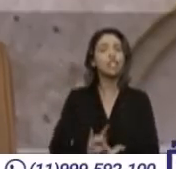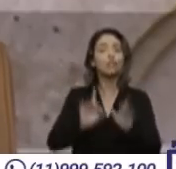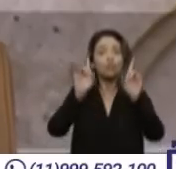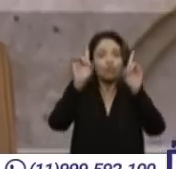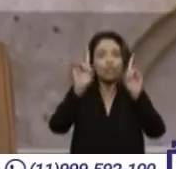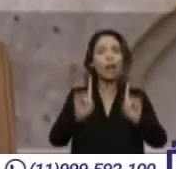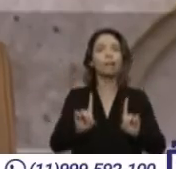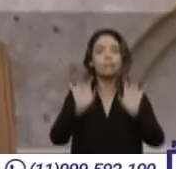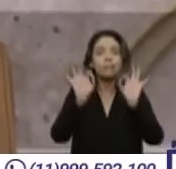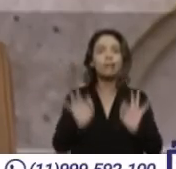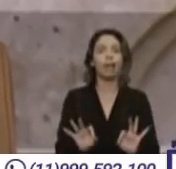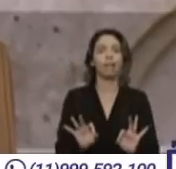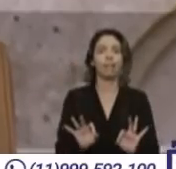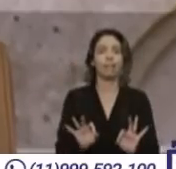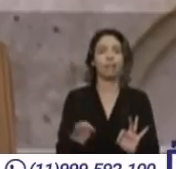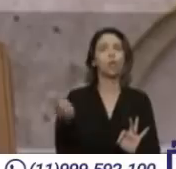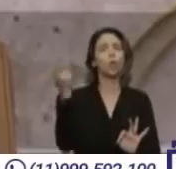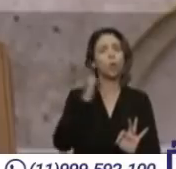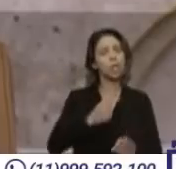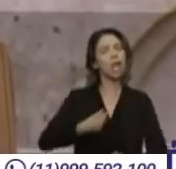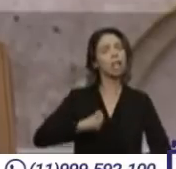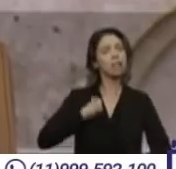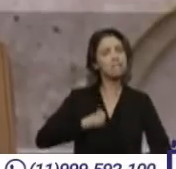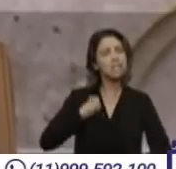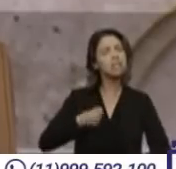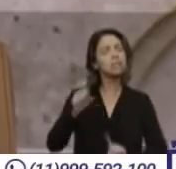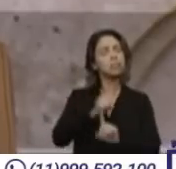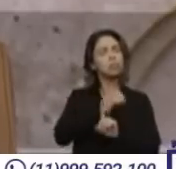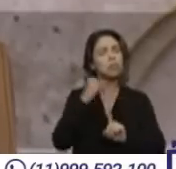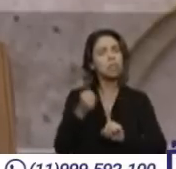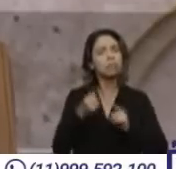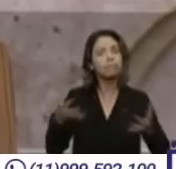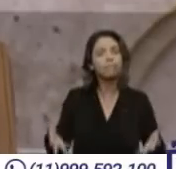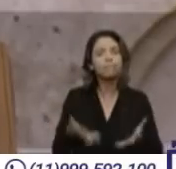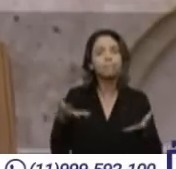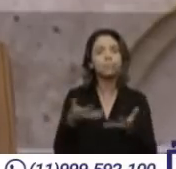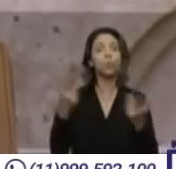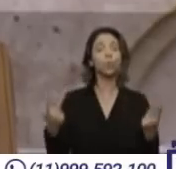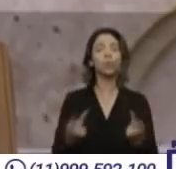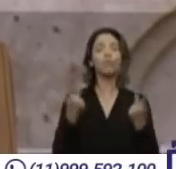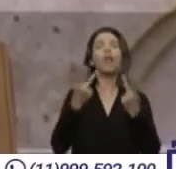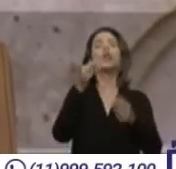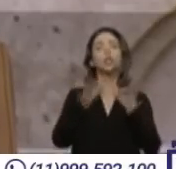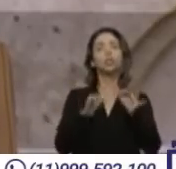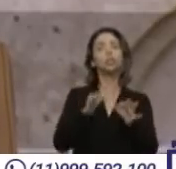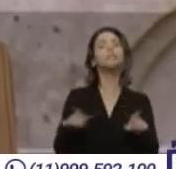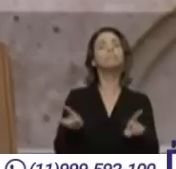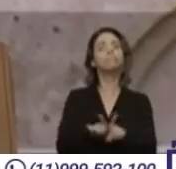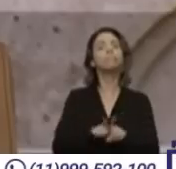direito, viabilizando a vida em sociedade, realizando o valor justiça.